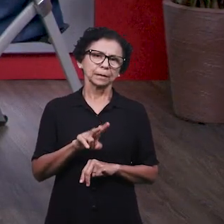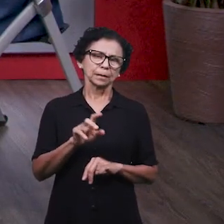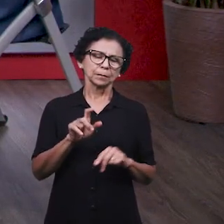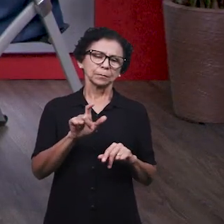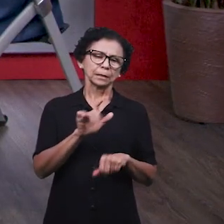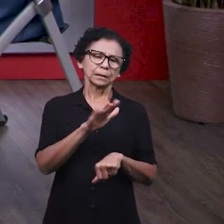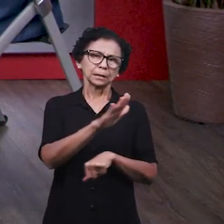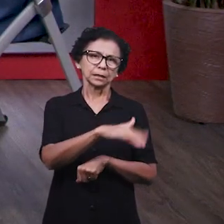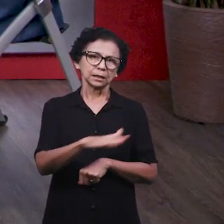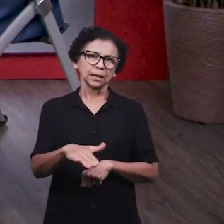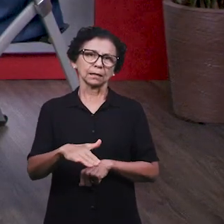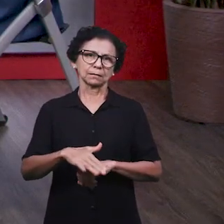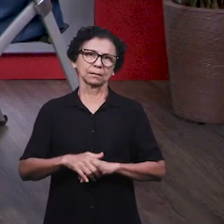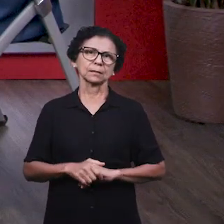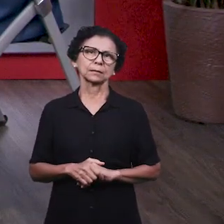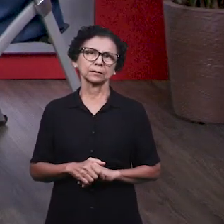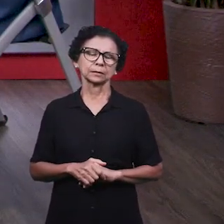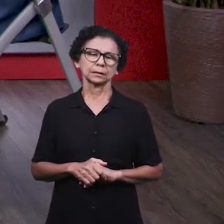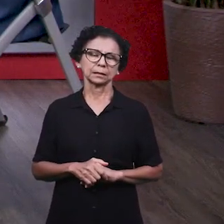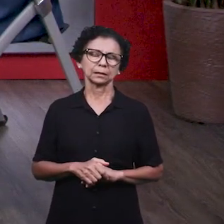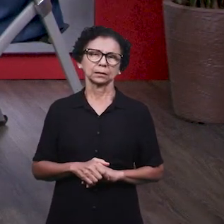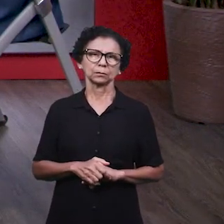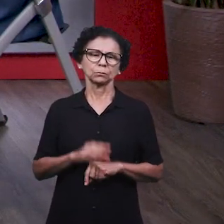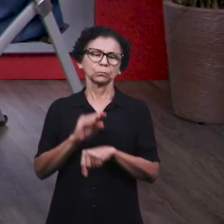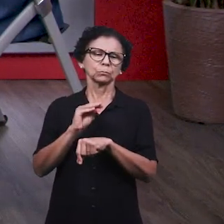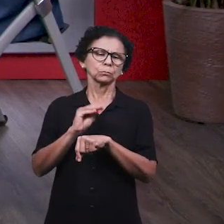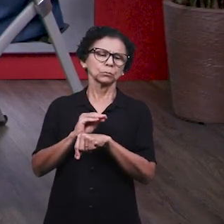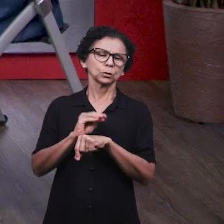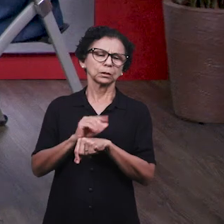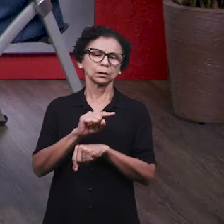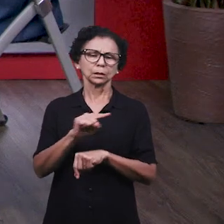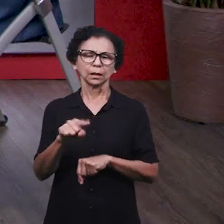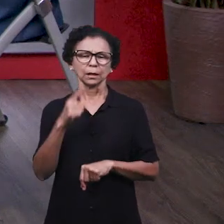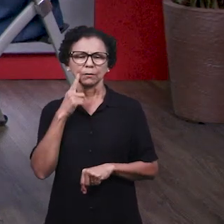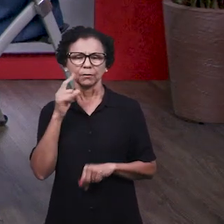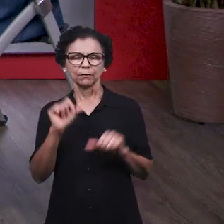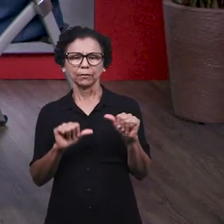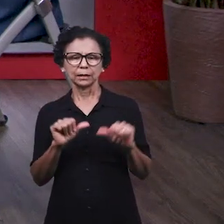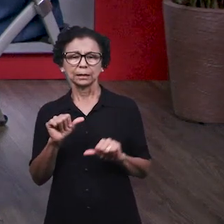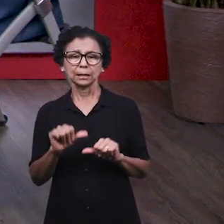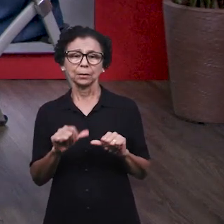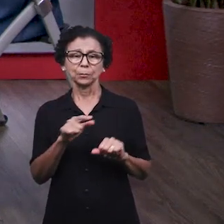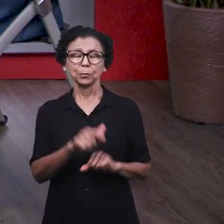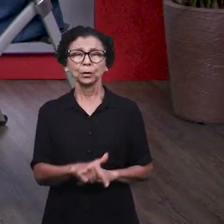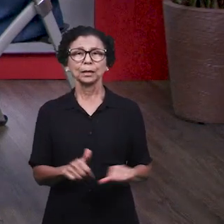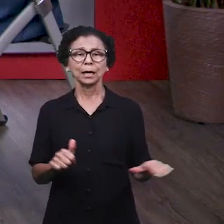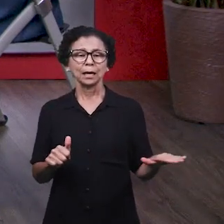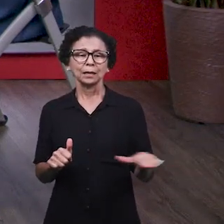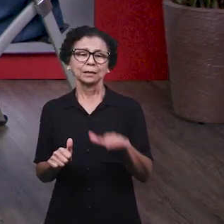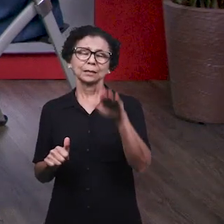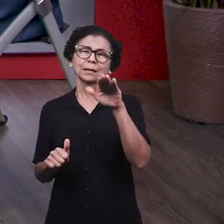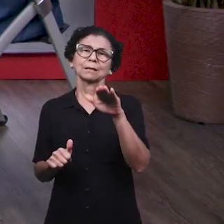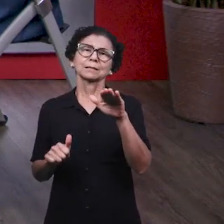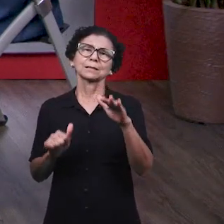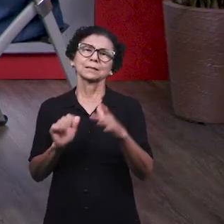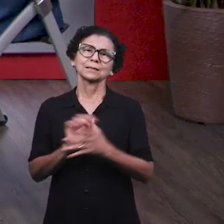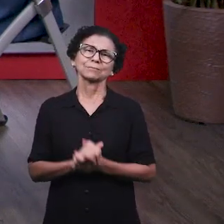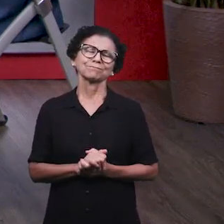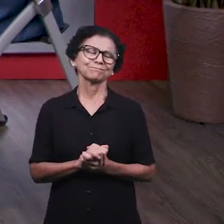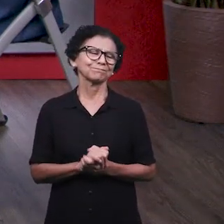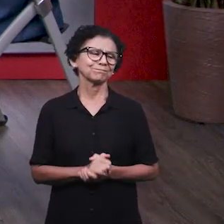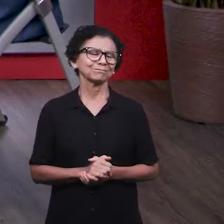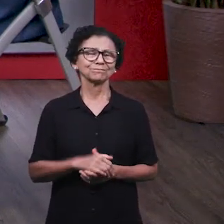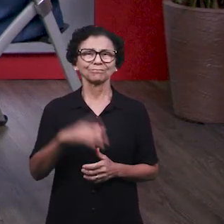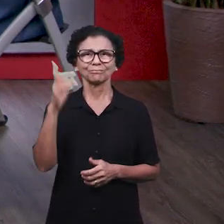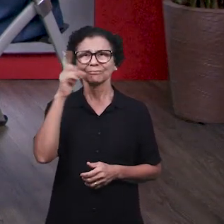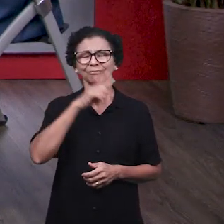impressionada. Aquilo, assim, me impactou muito, essa vara, porque eram menores infratores, e eu fiquei assim: "Eu vou perguntar a essas mães